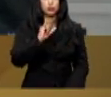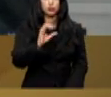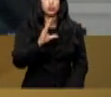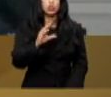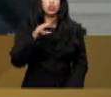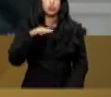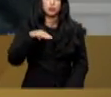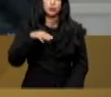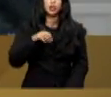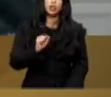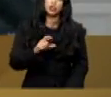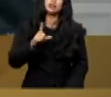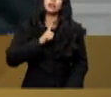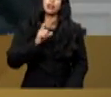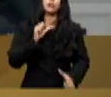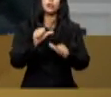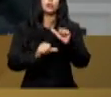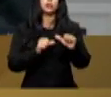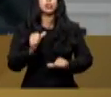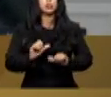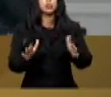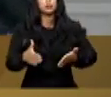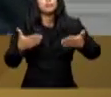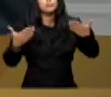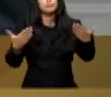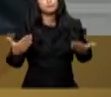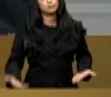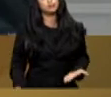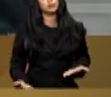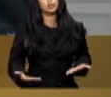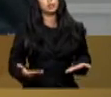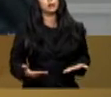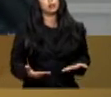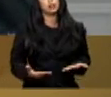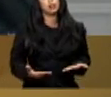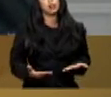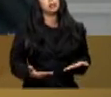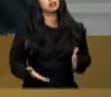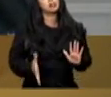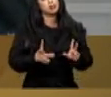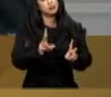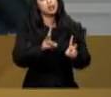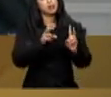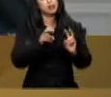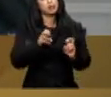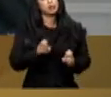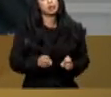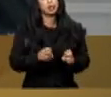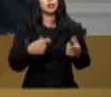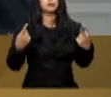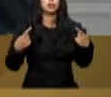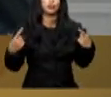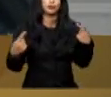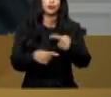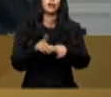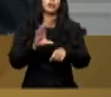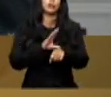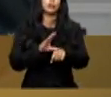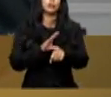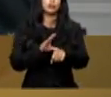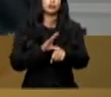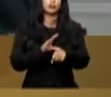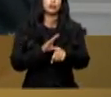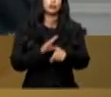alterar. Aí, obviamente, é flagrante a usurpação, flagrante a inconstitucionalidade.